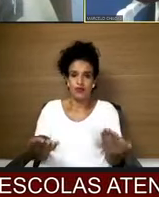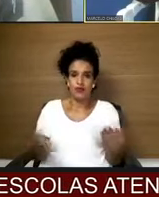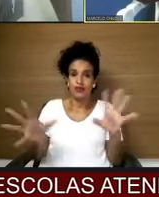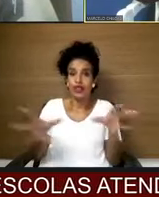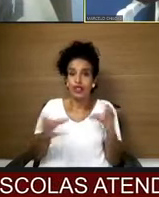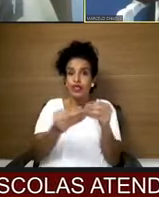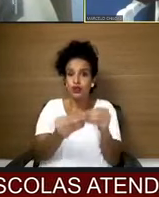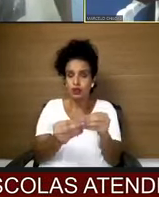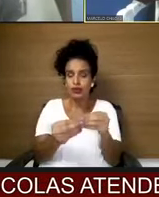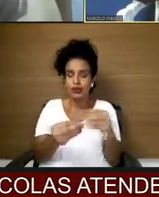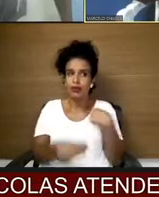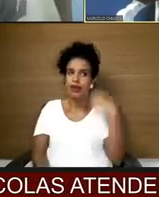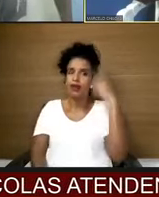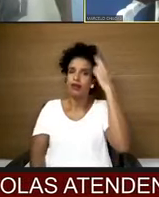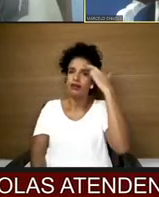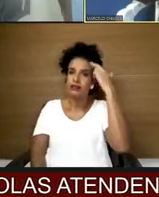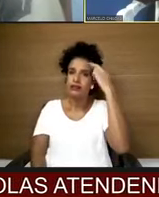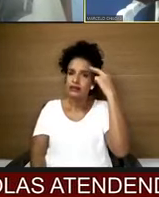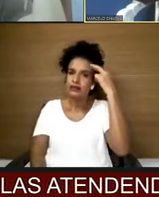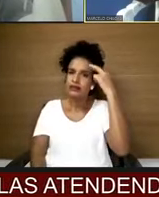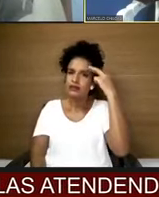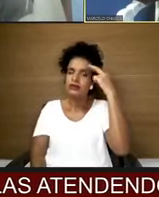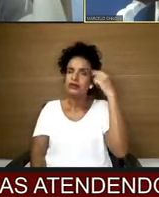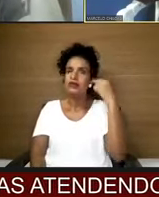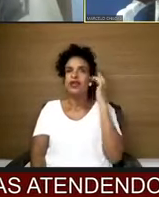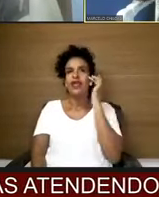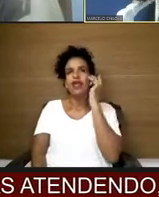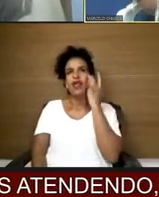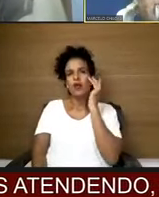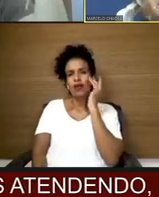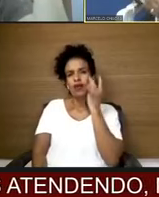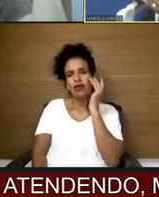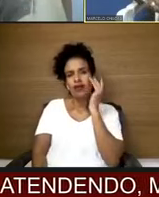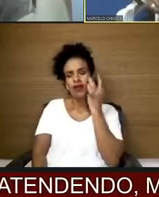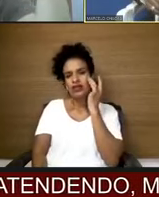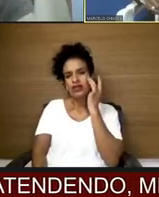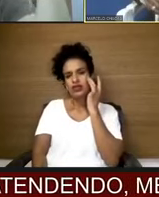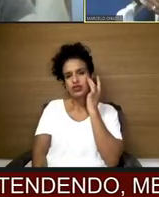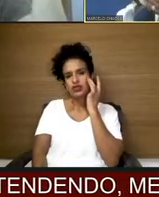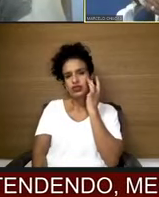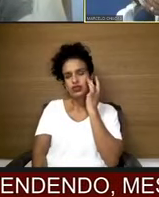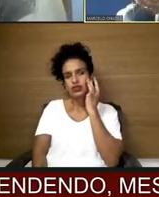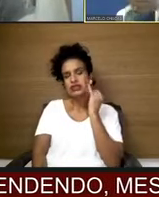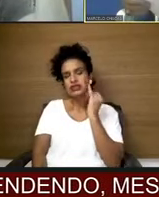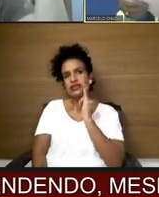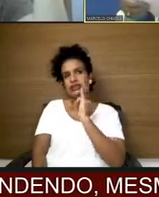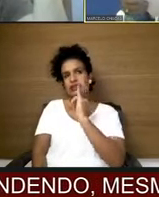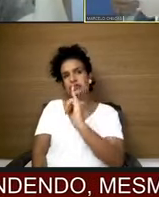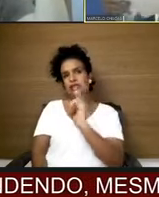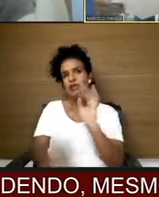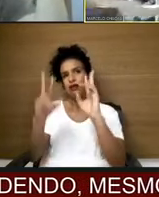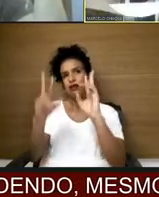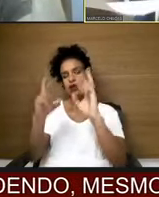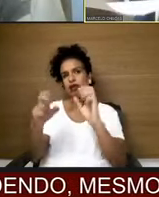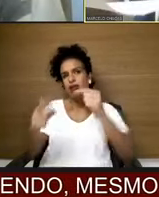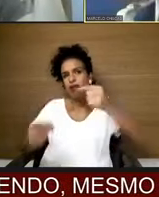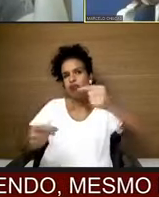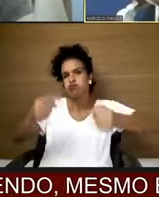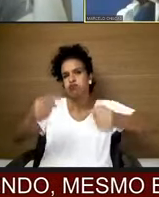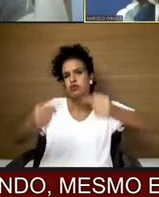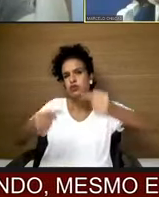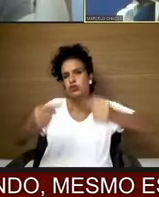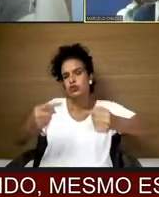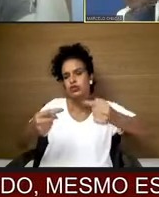questão, eu acho que quando a gente discute, quando a gente se depara a um absurdo como